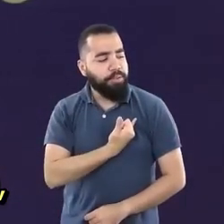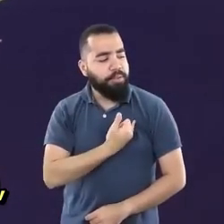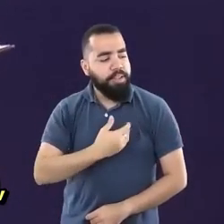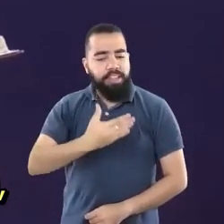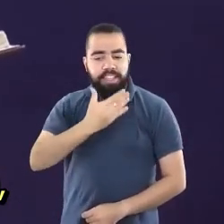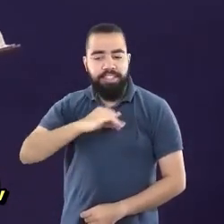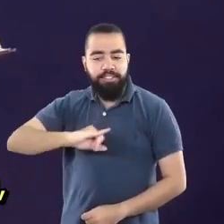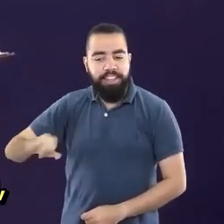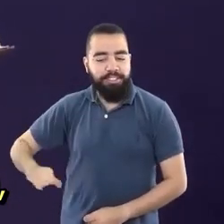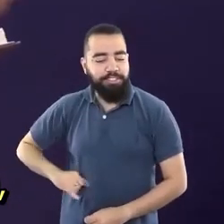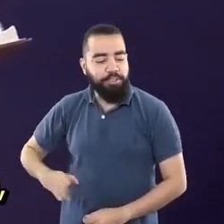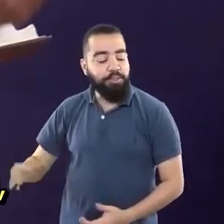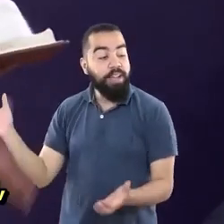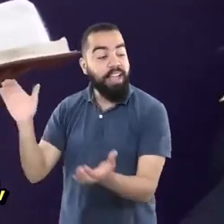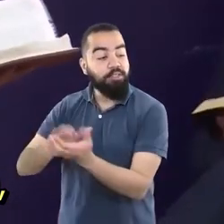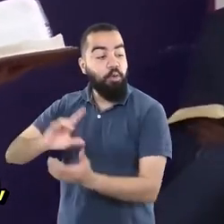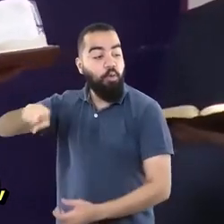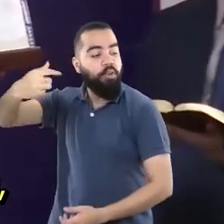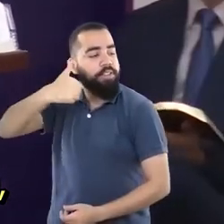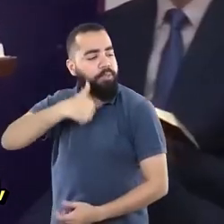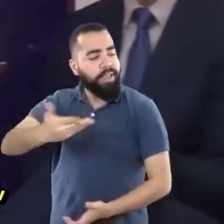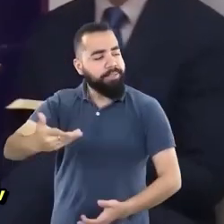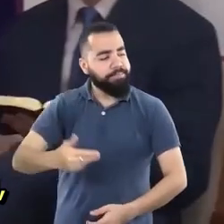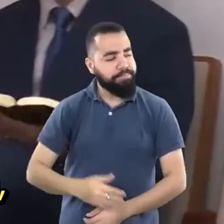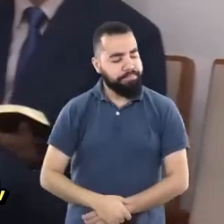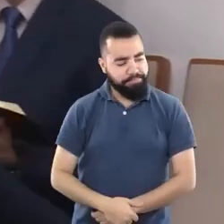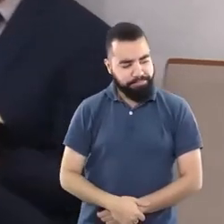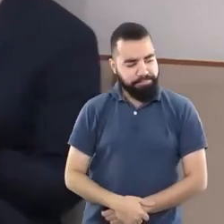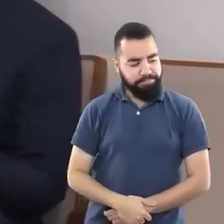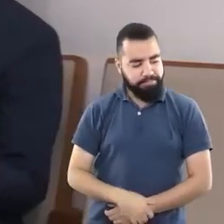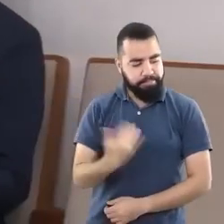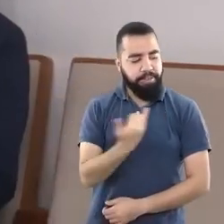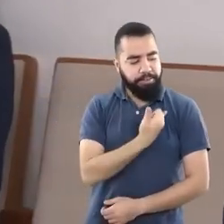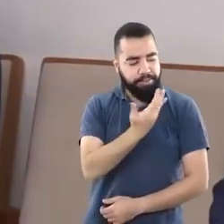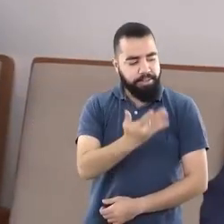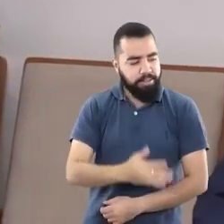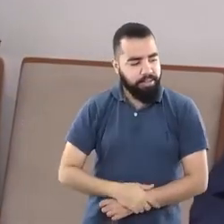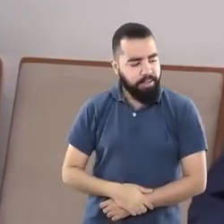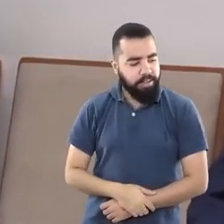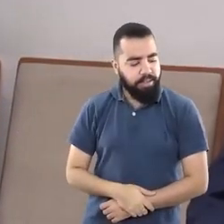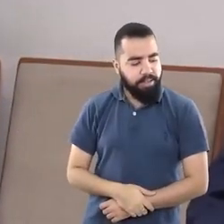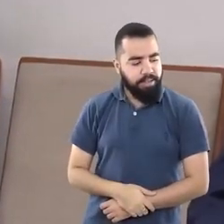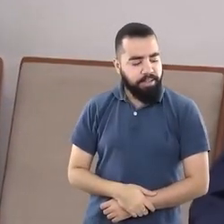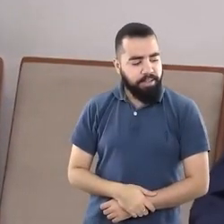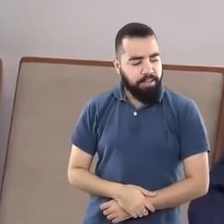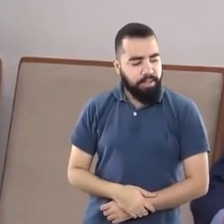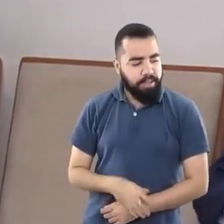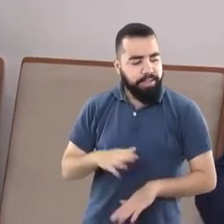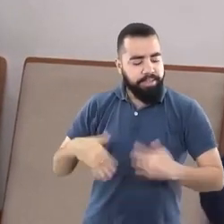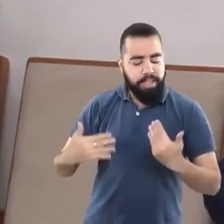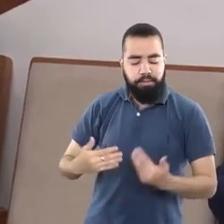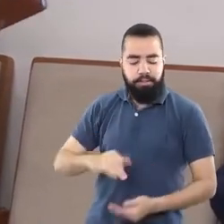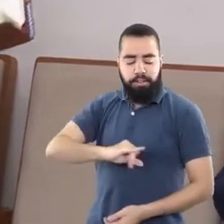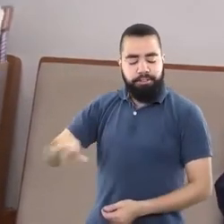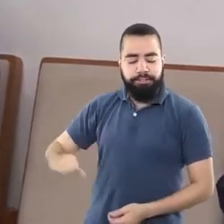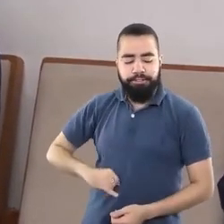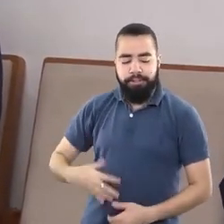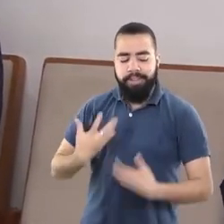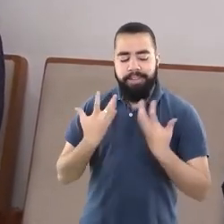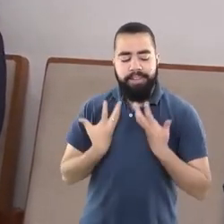problemática, já tinha chutado a canela dele quando ele estava com sofrimento, e ele virou a página e ele buscou uma outra